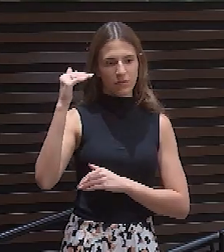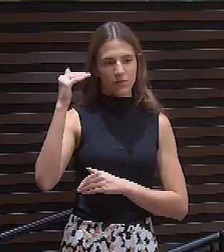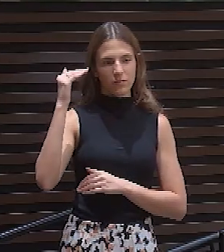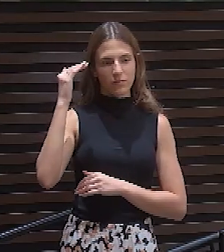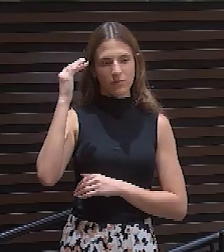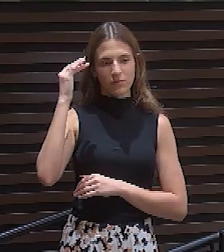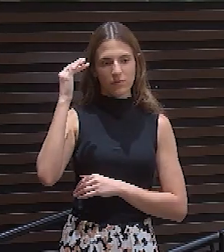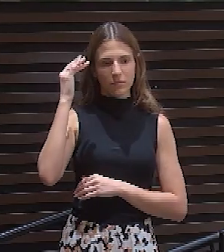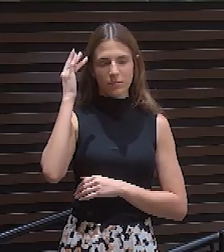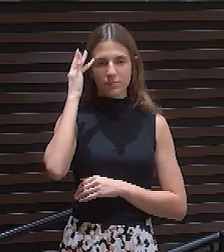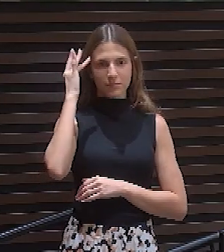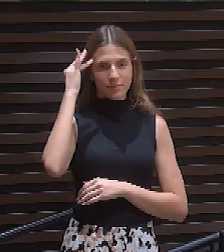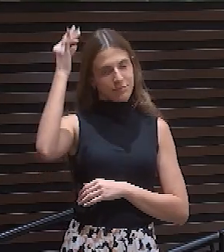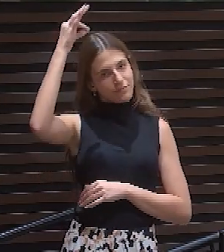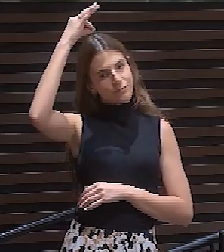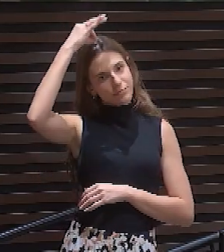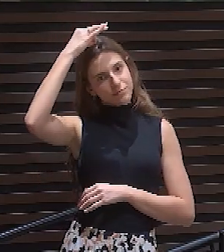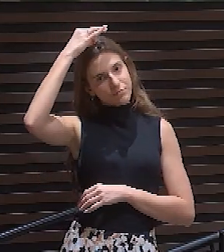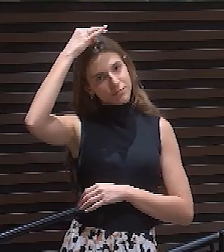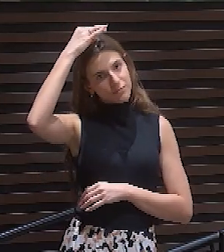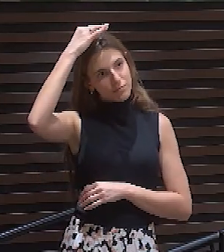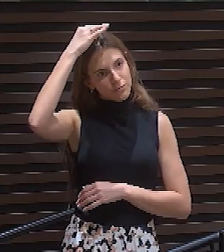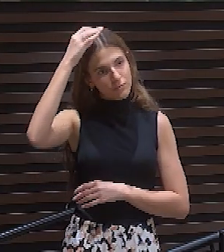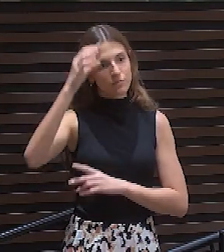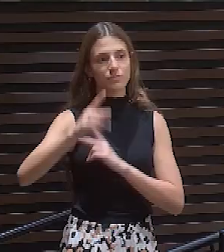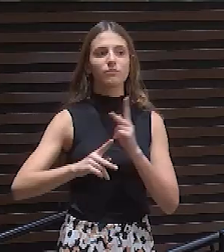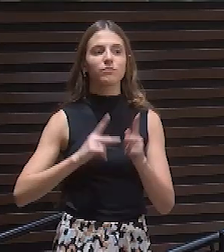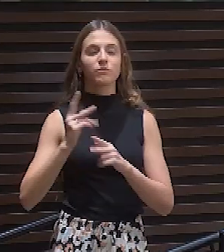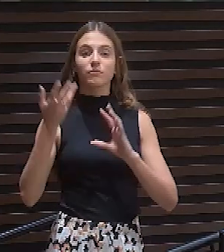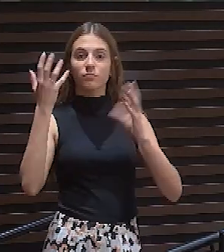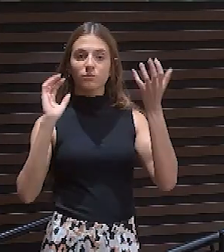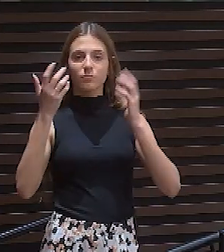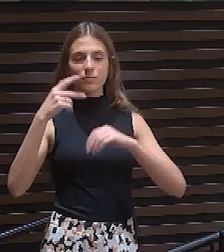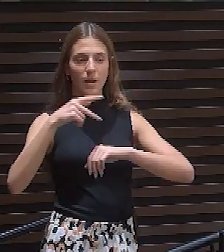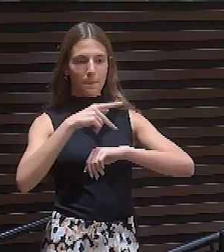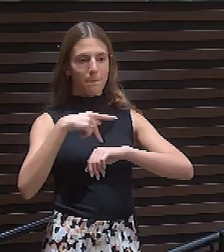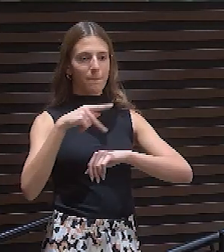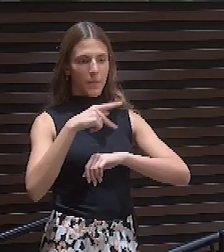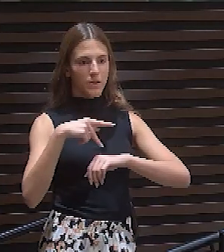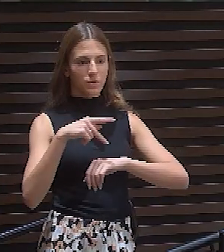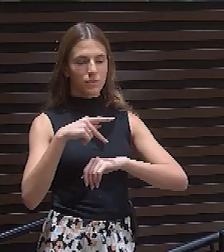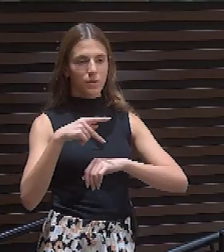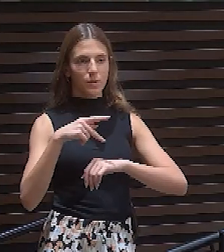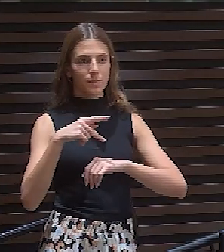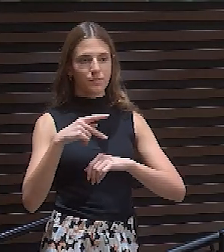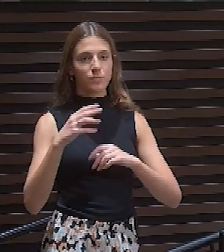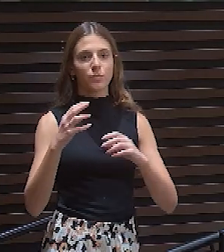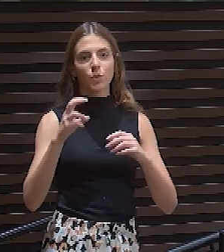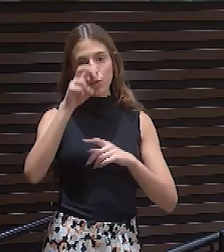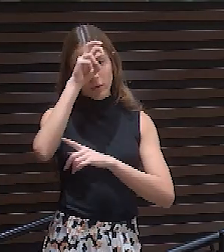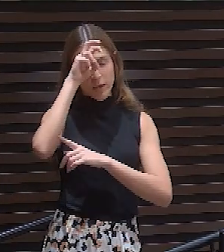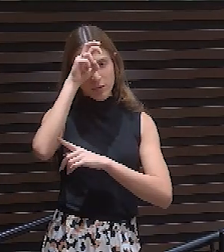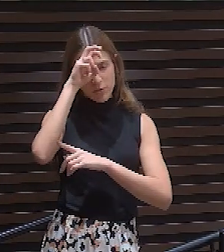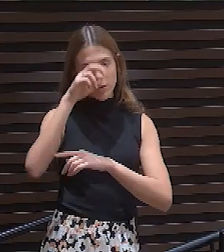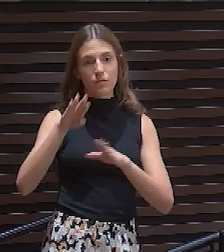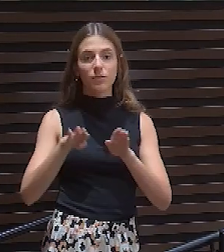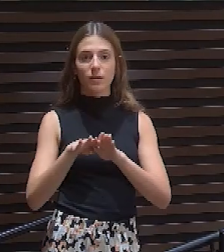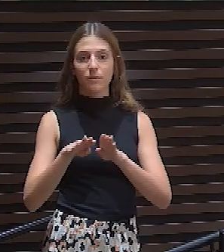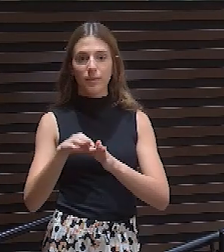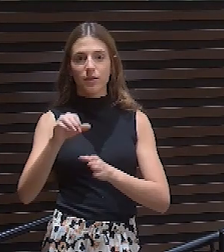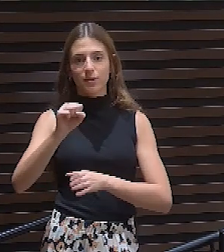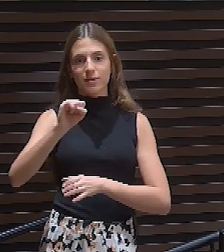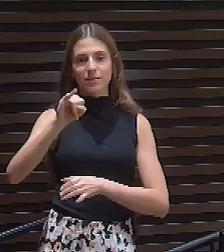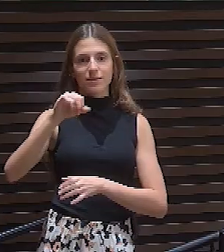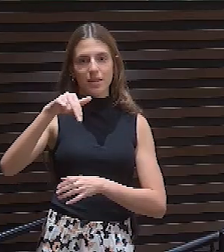no Egito. O povo celebrou a Páscoa no Sinai e o povo celebra a Páscoa em